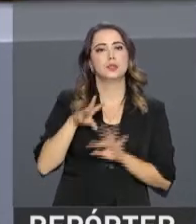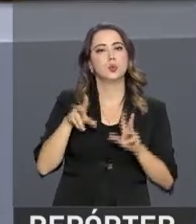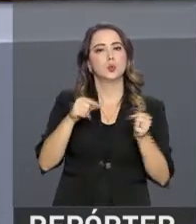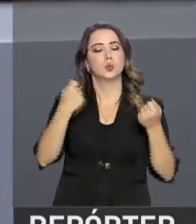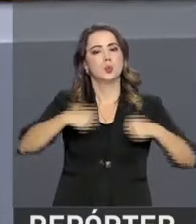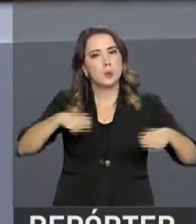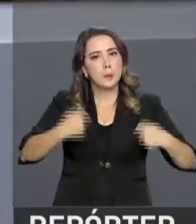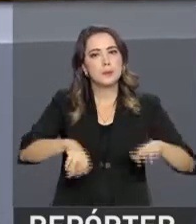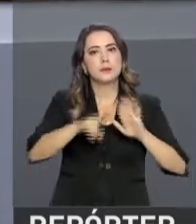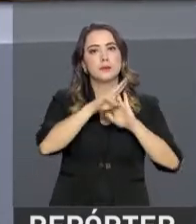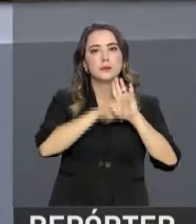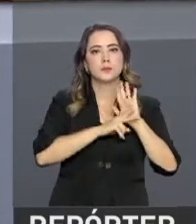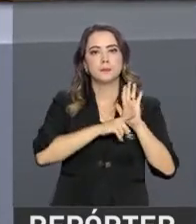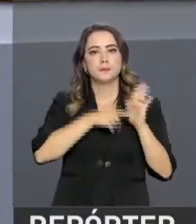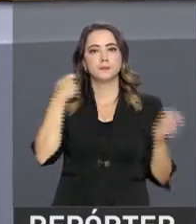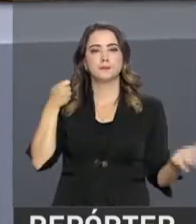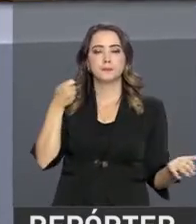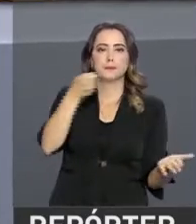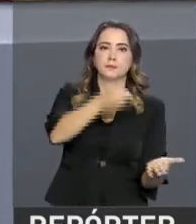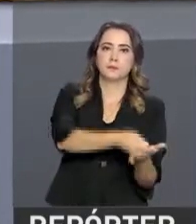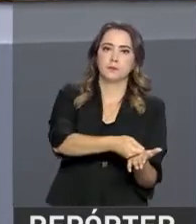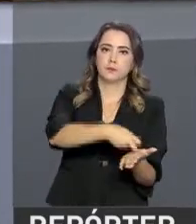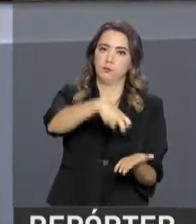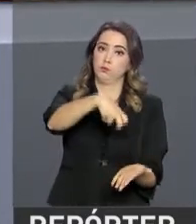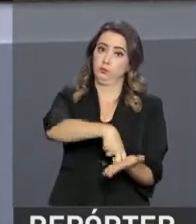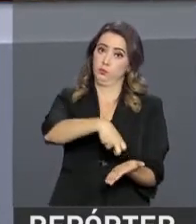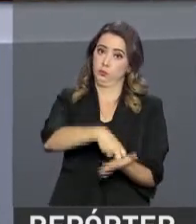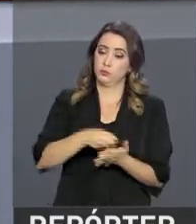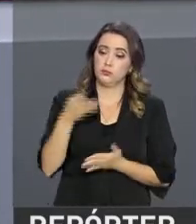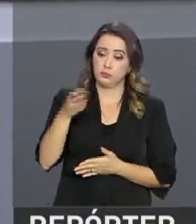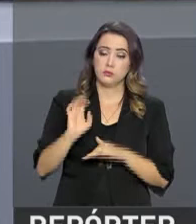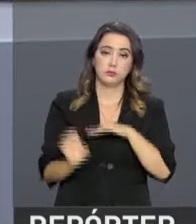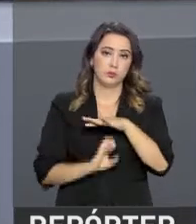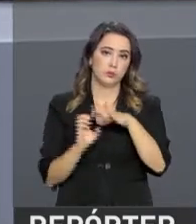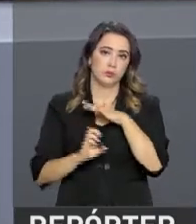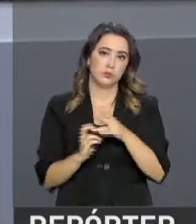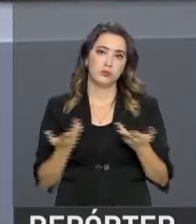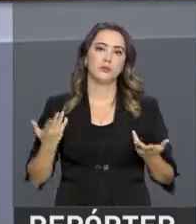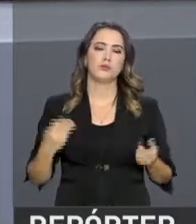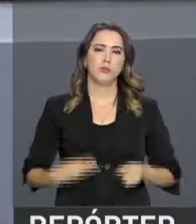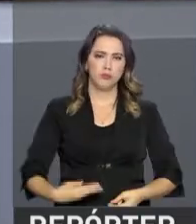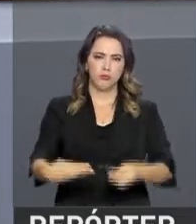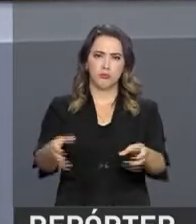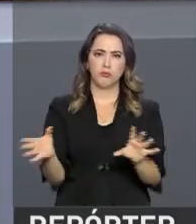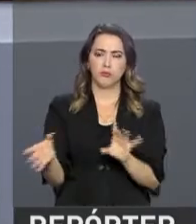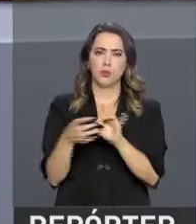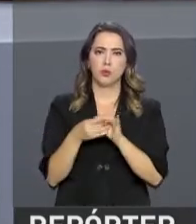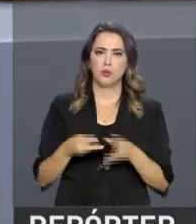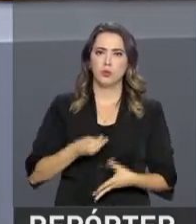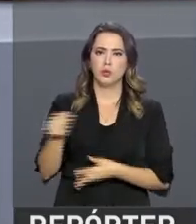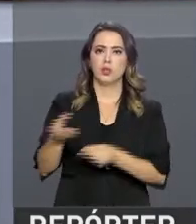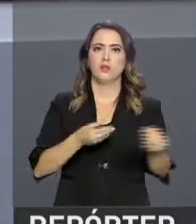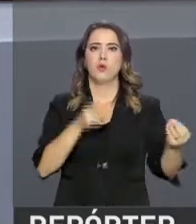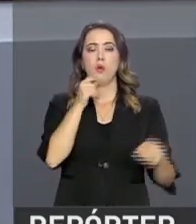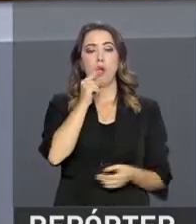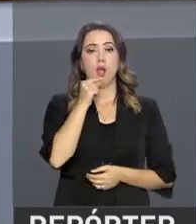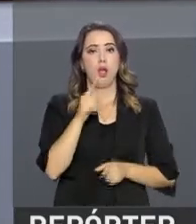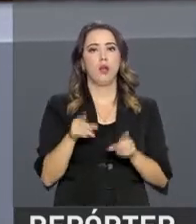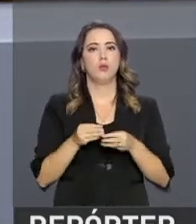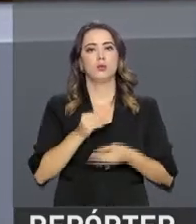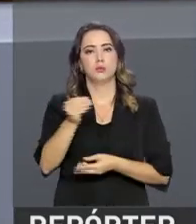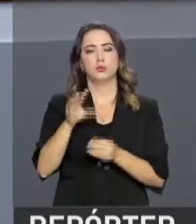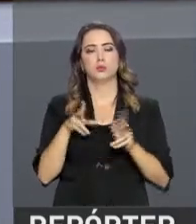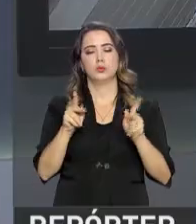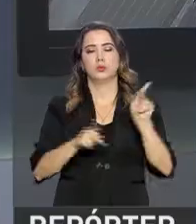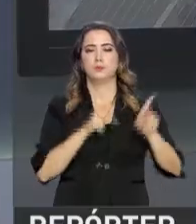e administrativas diante da contaminação. E o Ministério da Integração Nacional enviou água mineral para abastecer a população